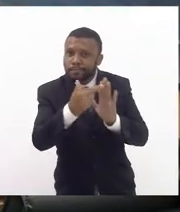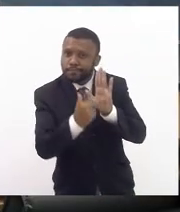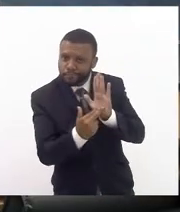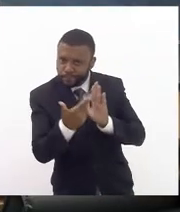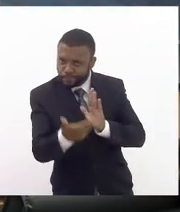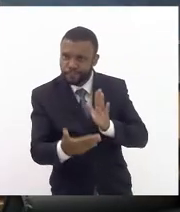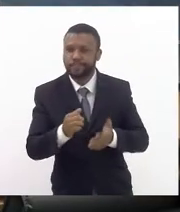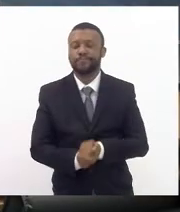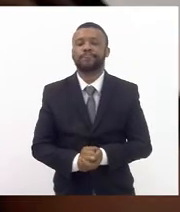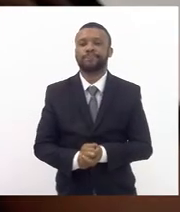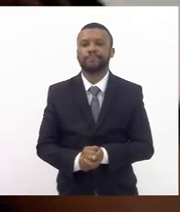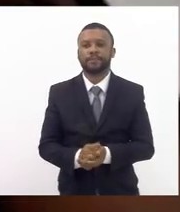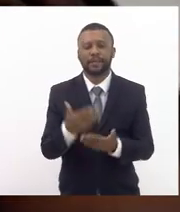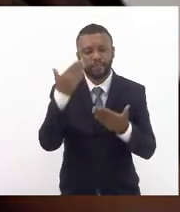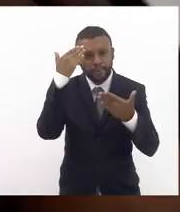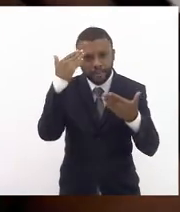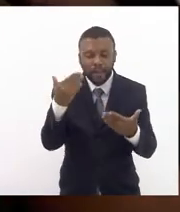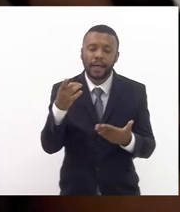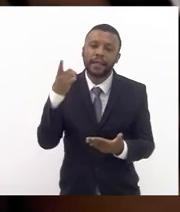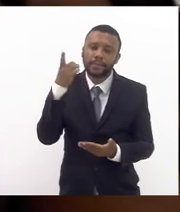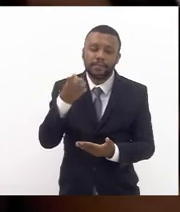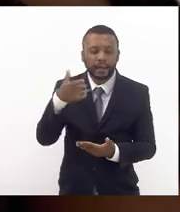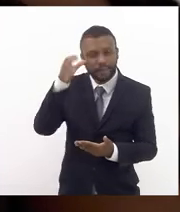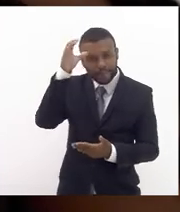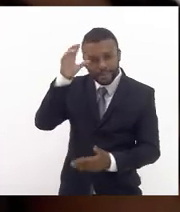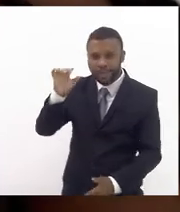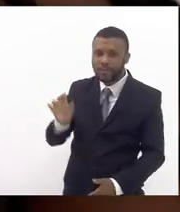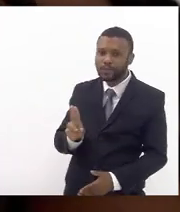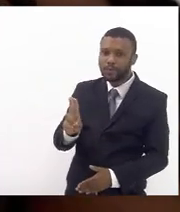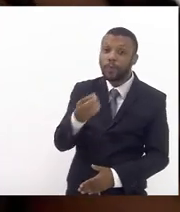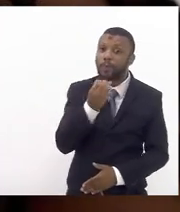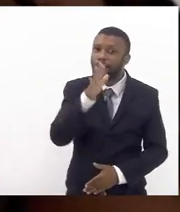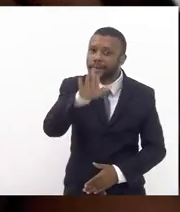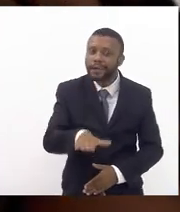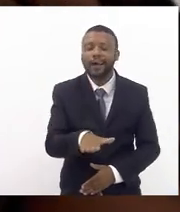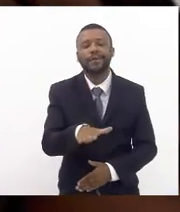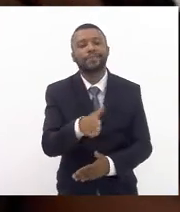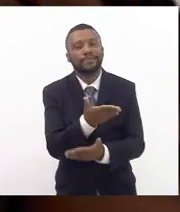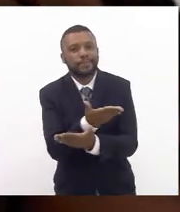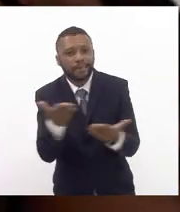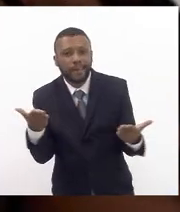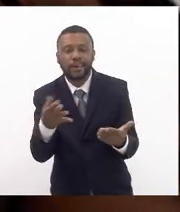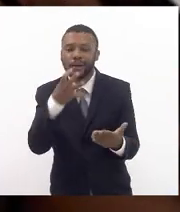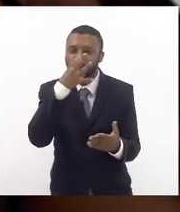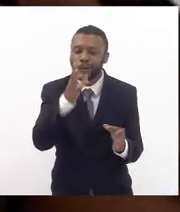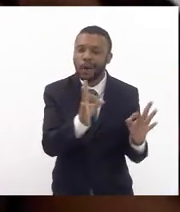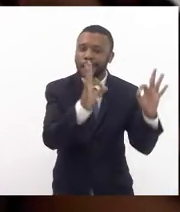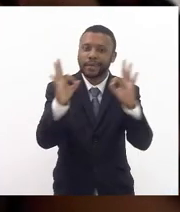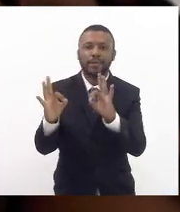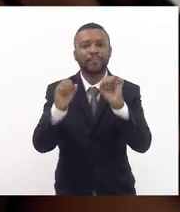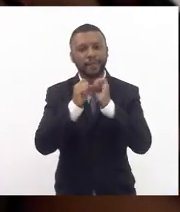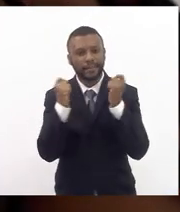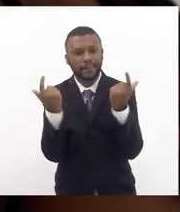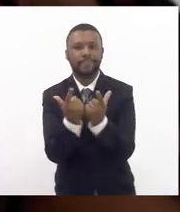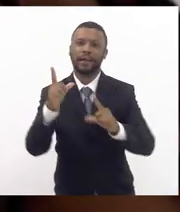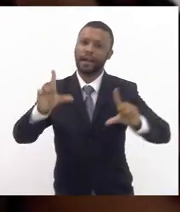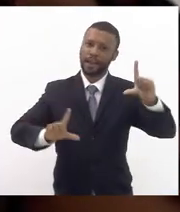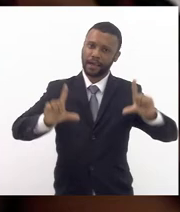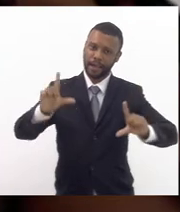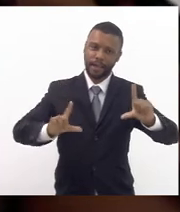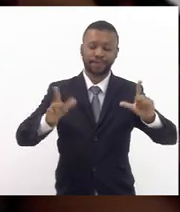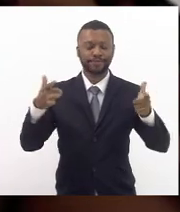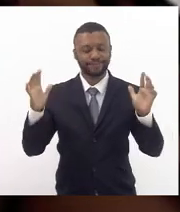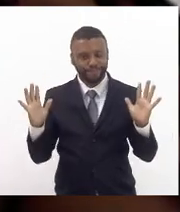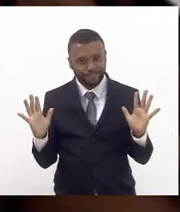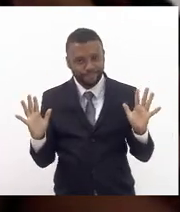Muito obrigada, deputada Tia Ju. Boa tarde a todos e todas. Boa tarde a quem nos assiste pela TV Alerge, celebrar mais